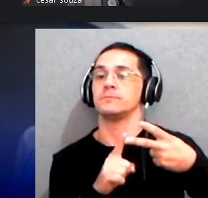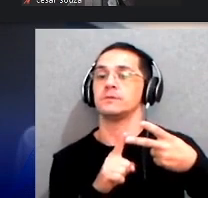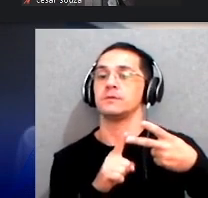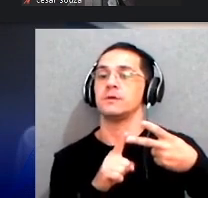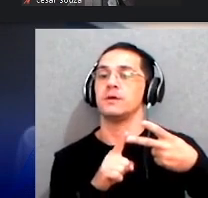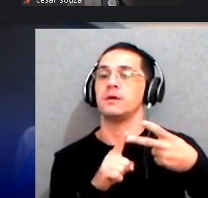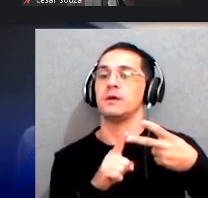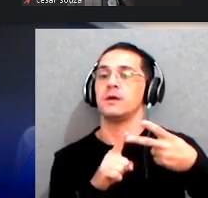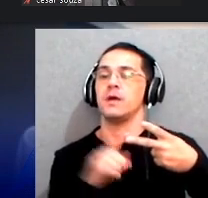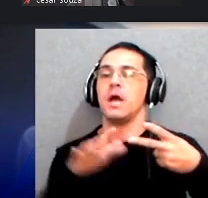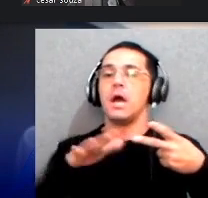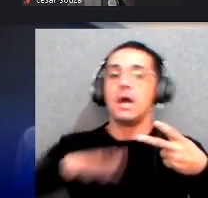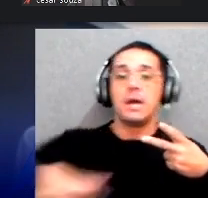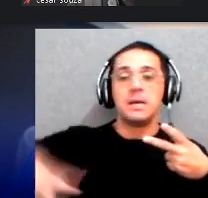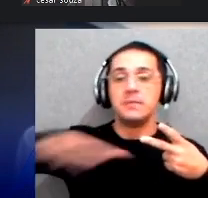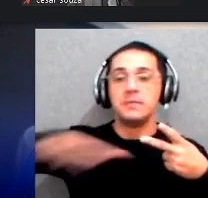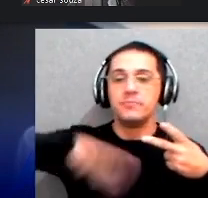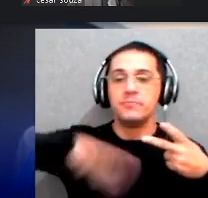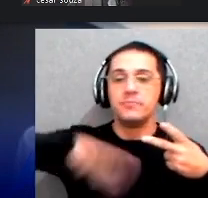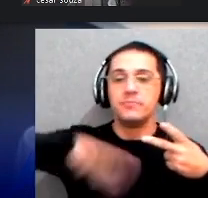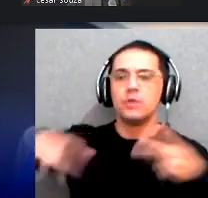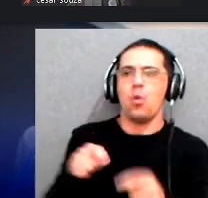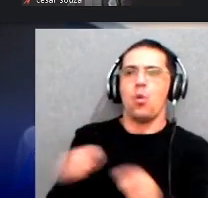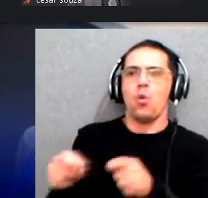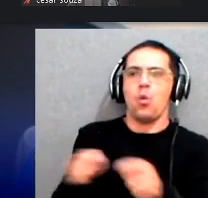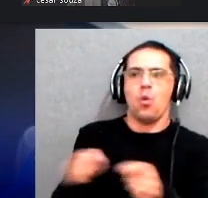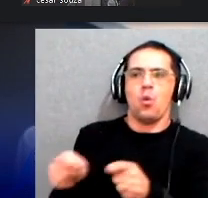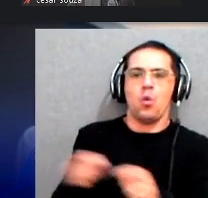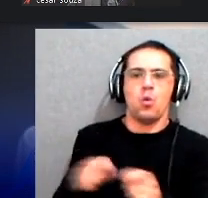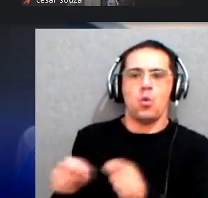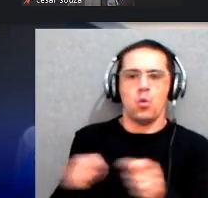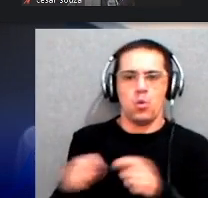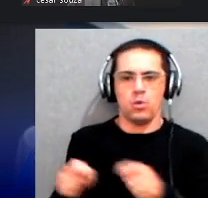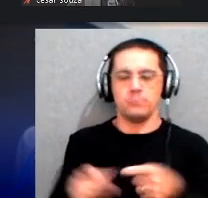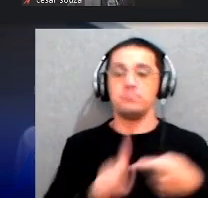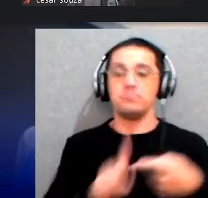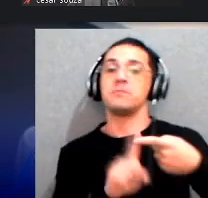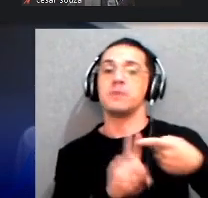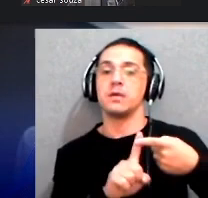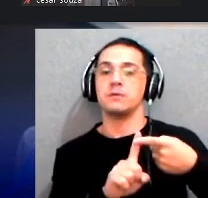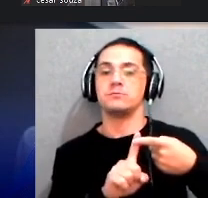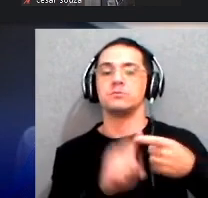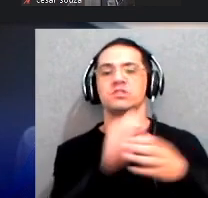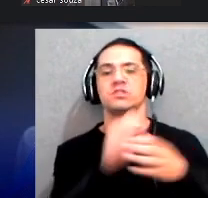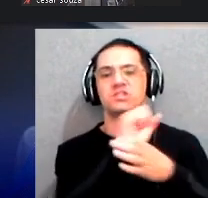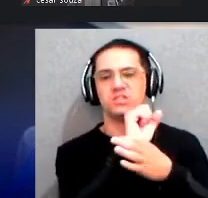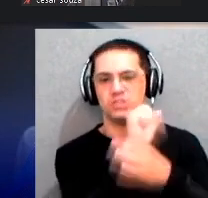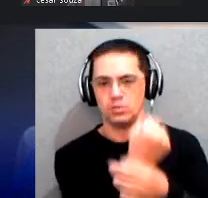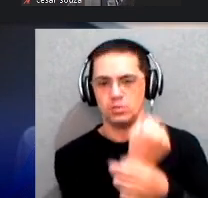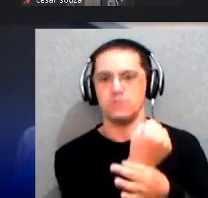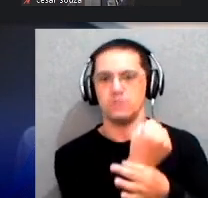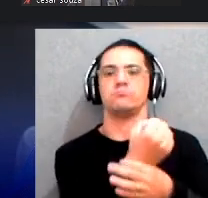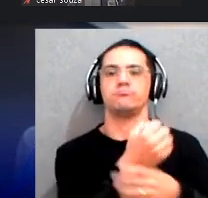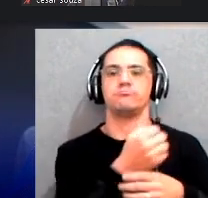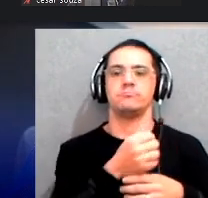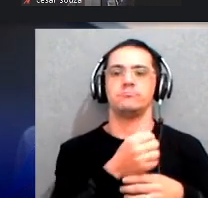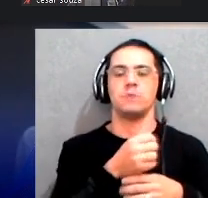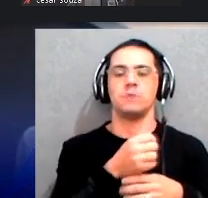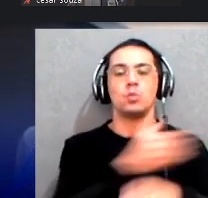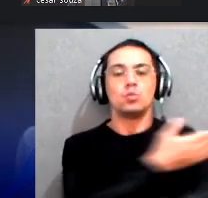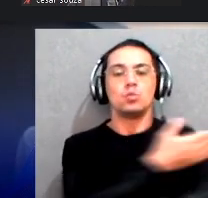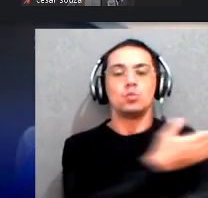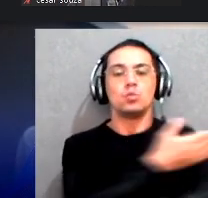ambiente controlado. Seguir protocolos de segurança, seguir protocolos de rito, seguir